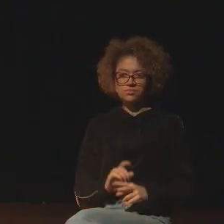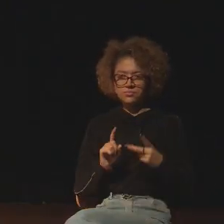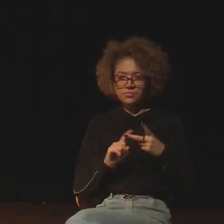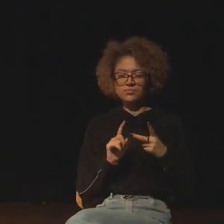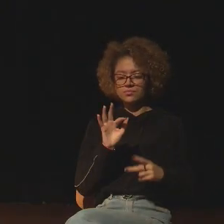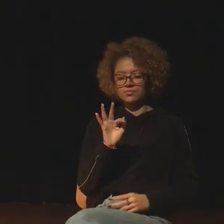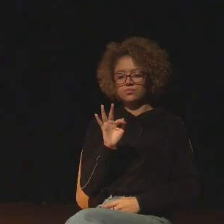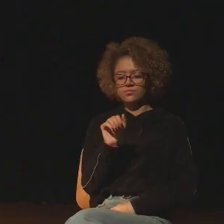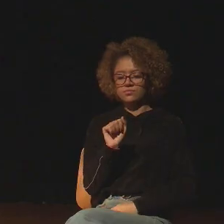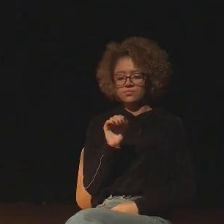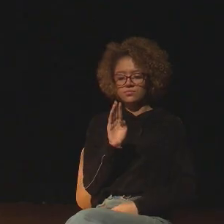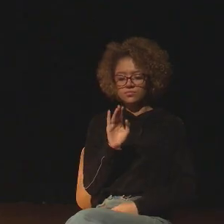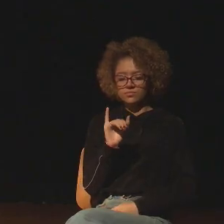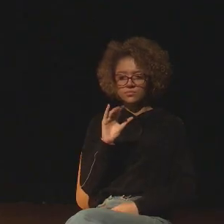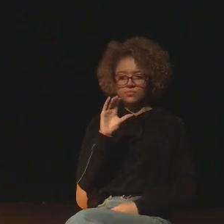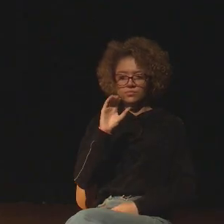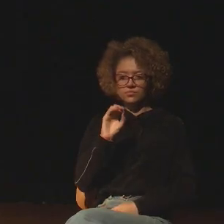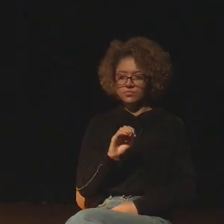Fábio?